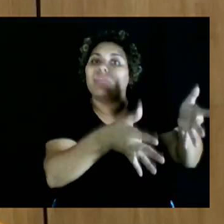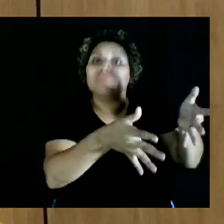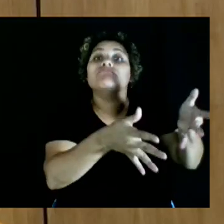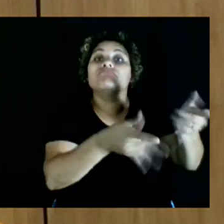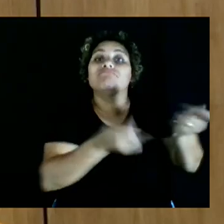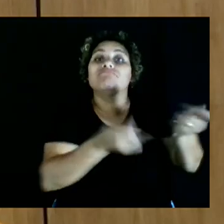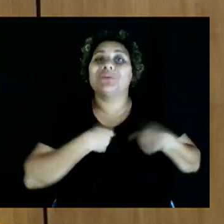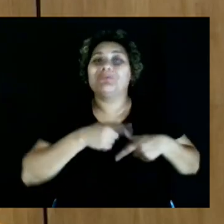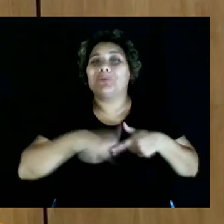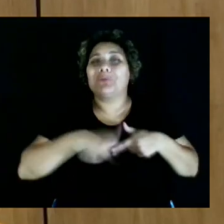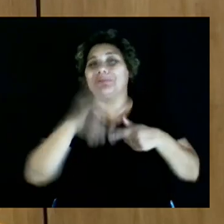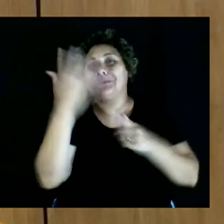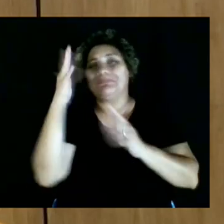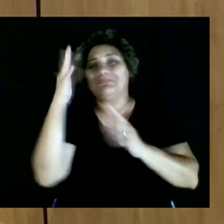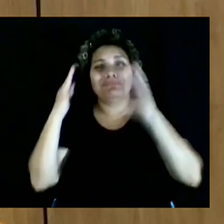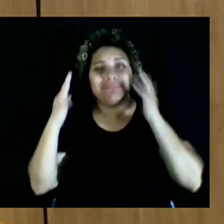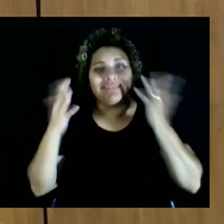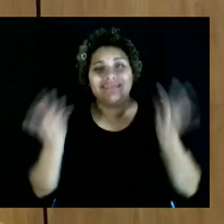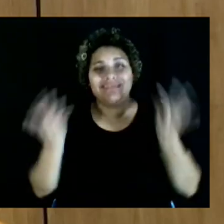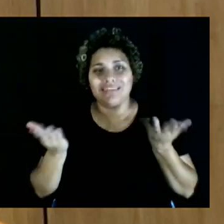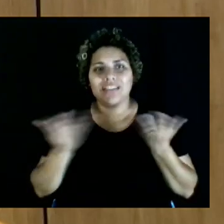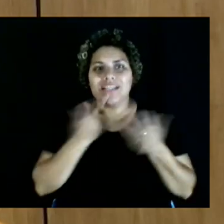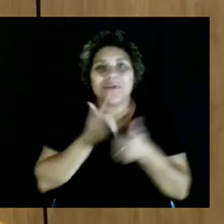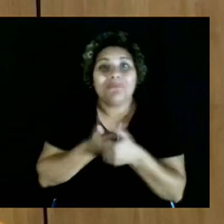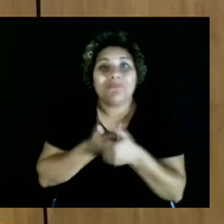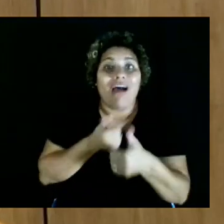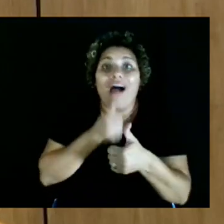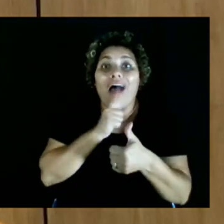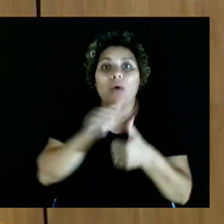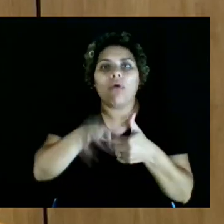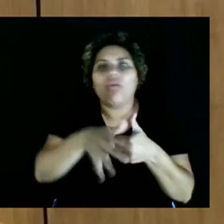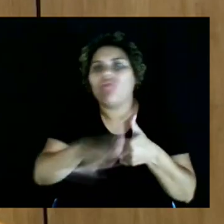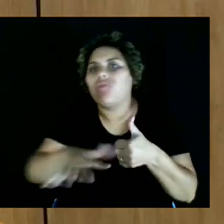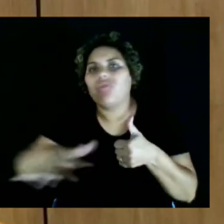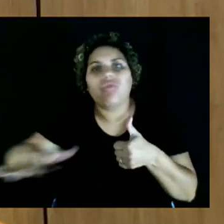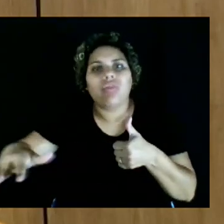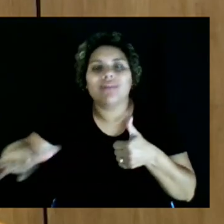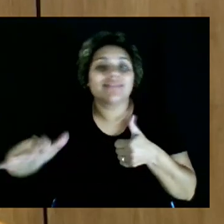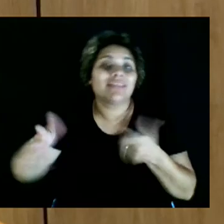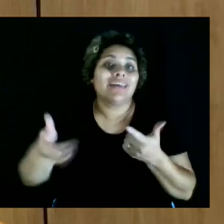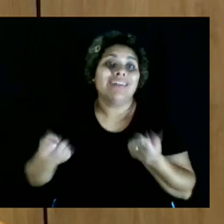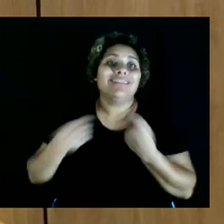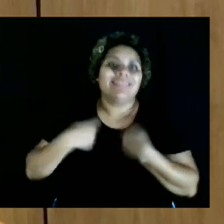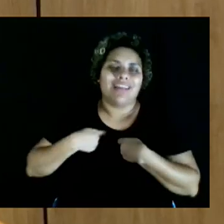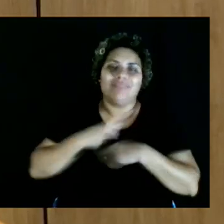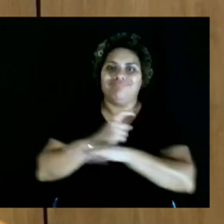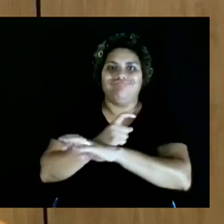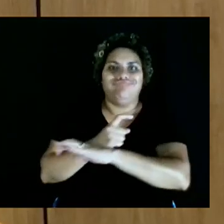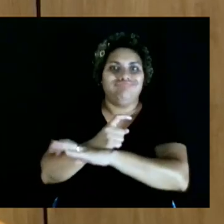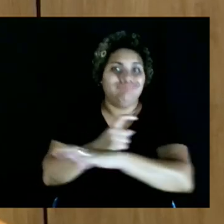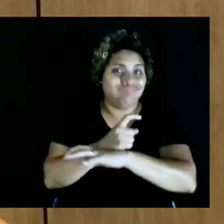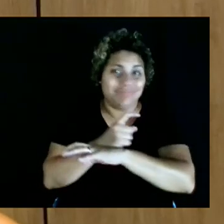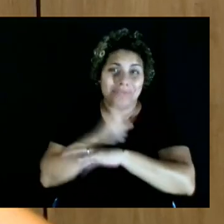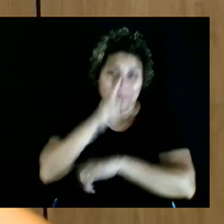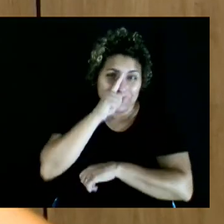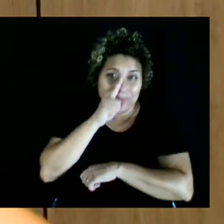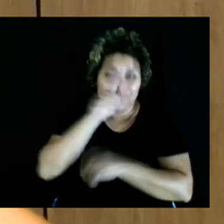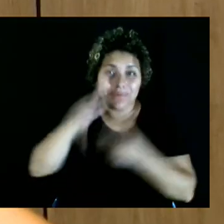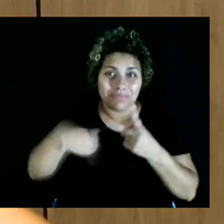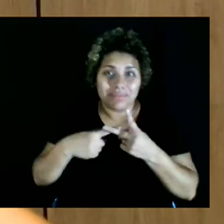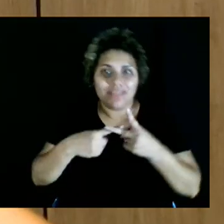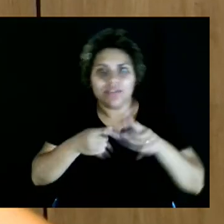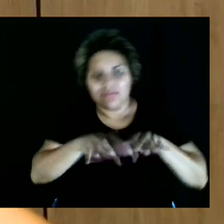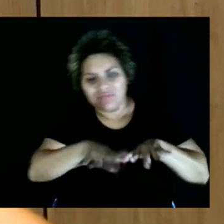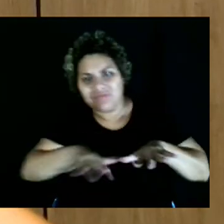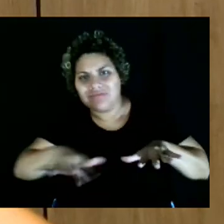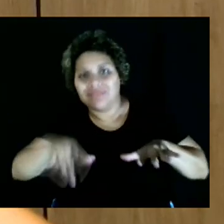sempre próximo ao córrego, aí ajunta o problema da peçonha e da contaminação também do lençol freático, né?